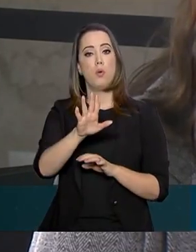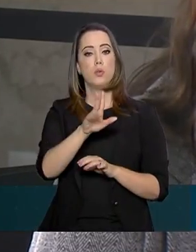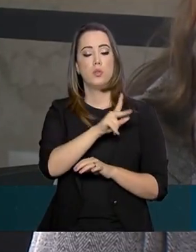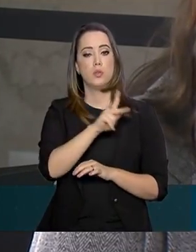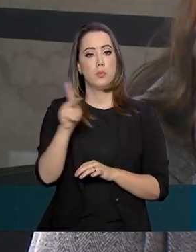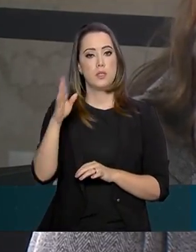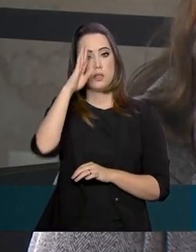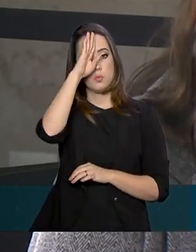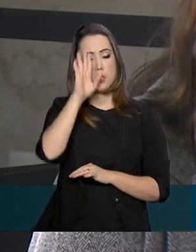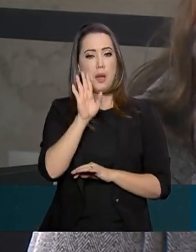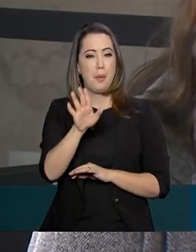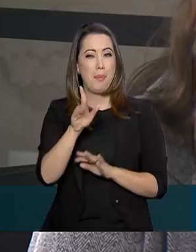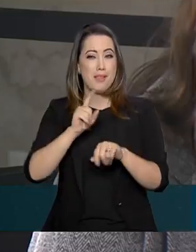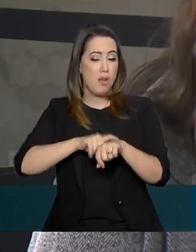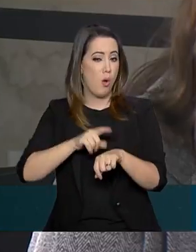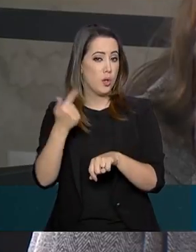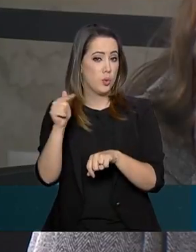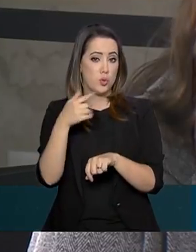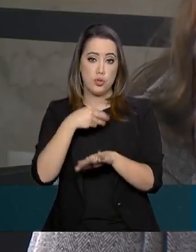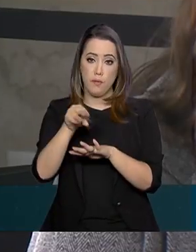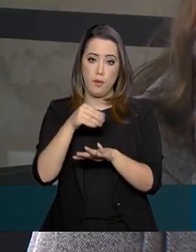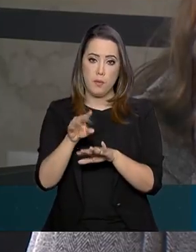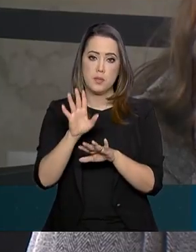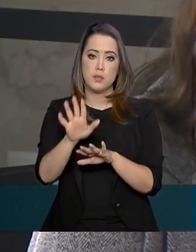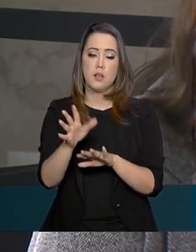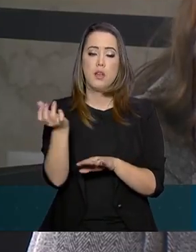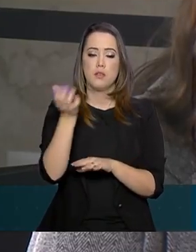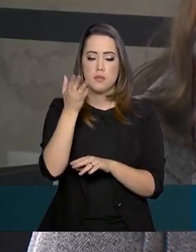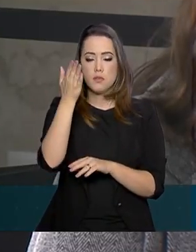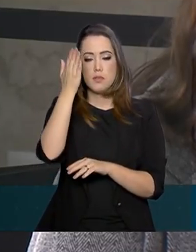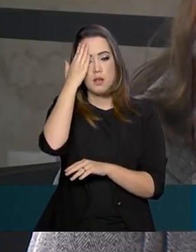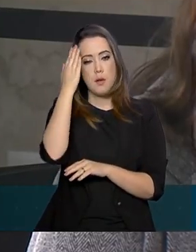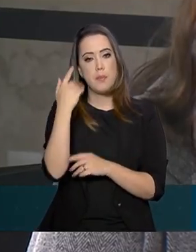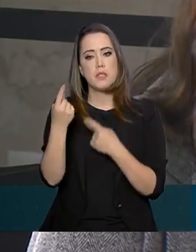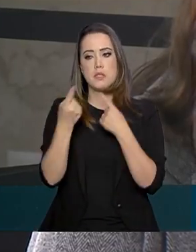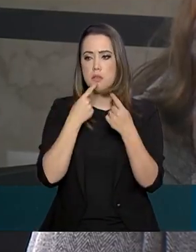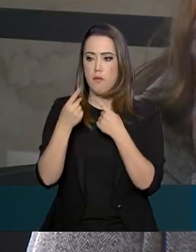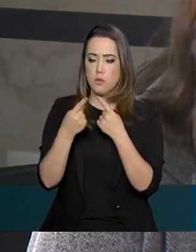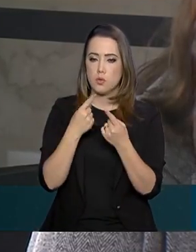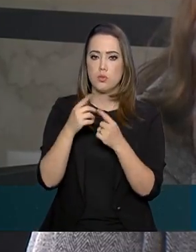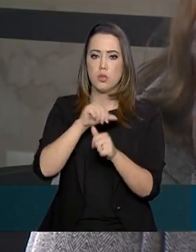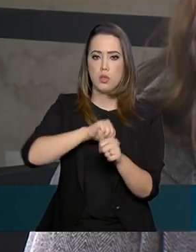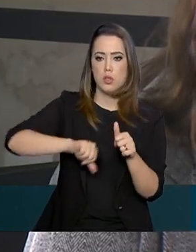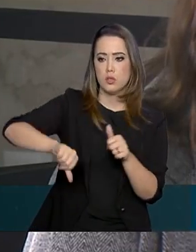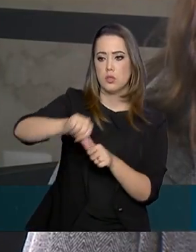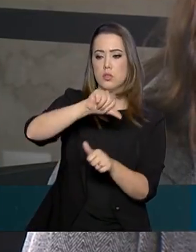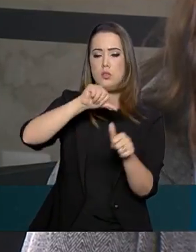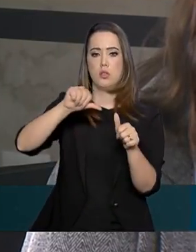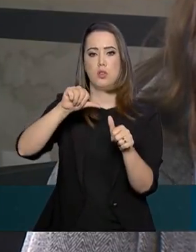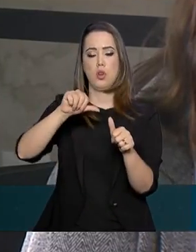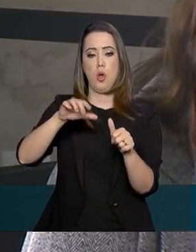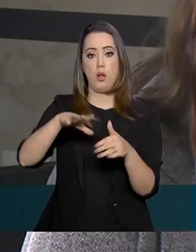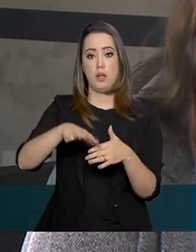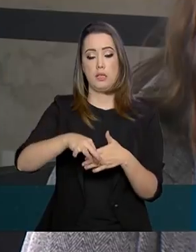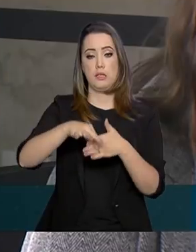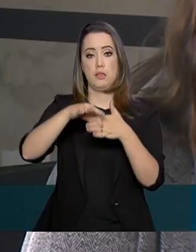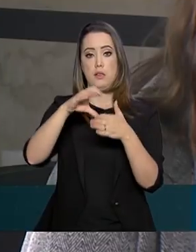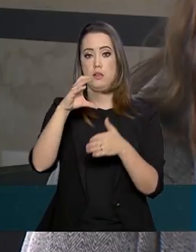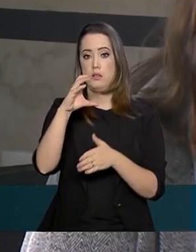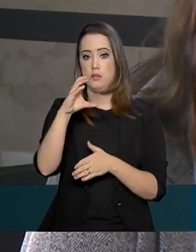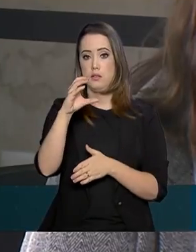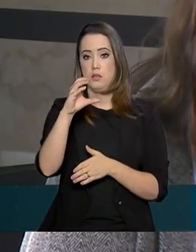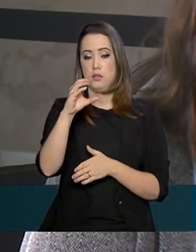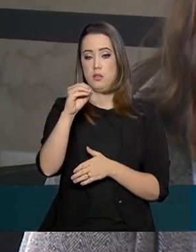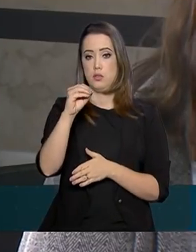informações eu queria saber se eles realmente discutiram sobre matar uma eventual troca no comando do cof se o governo estuda a possibilidade